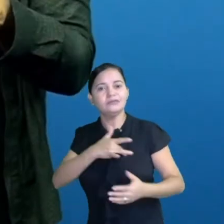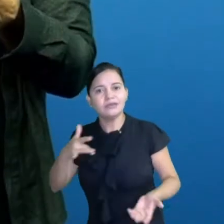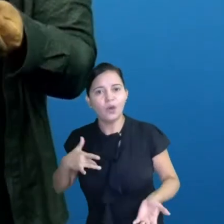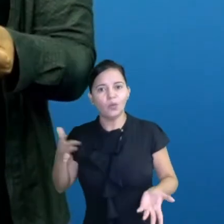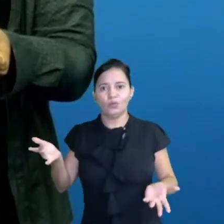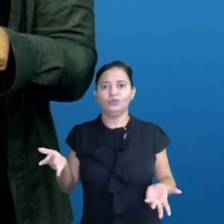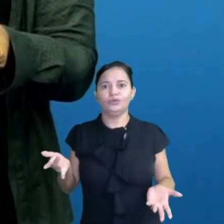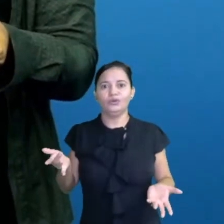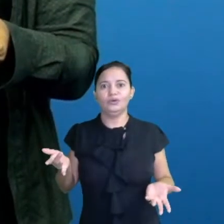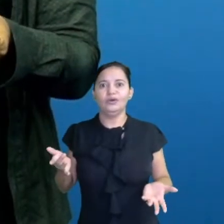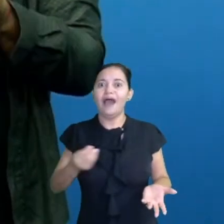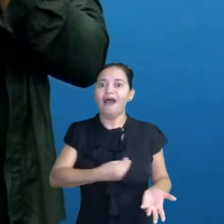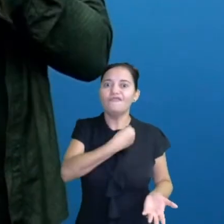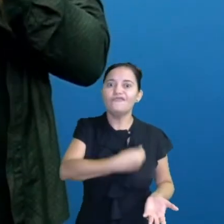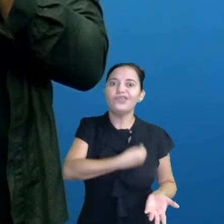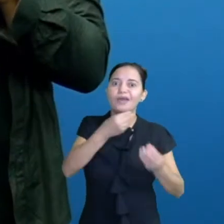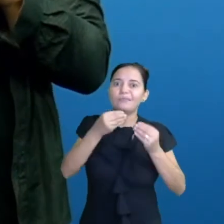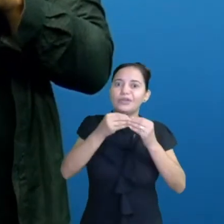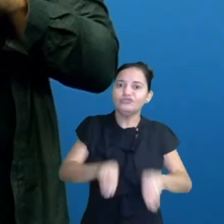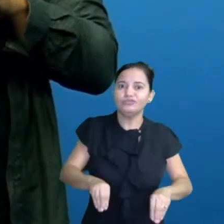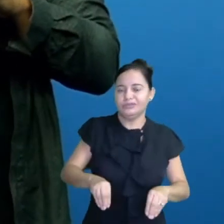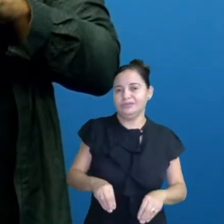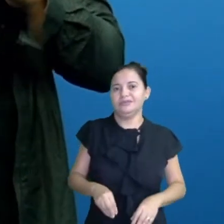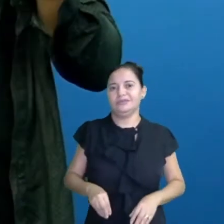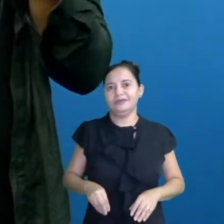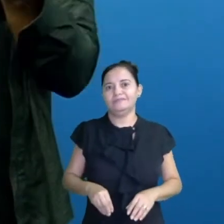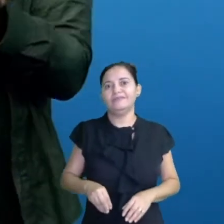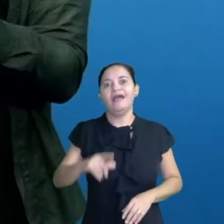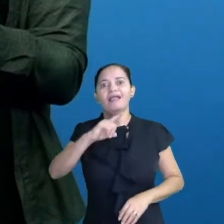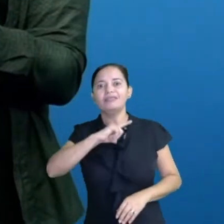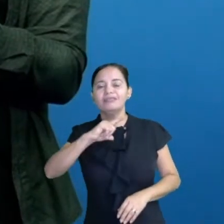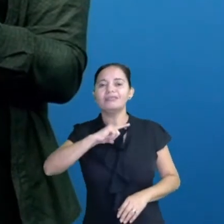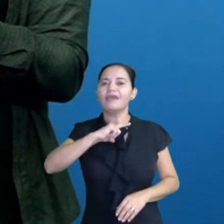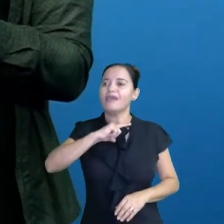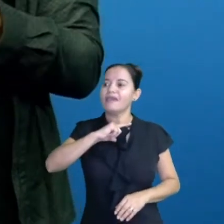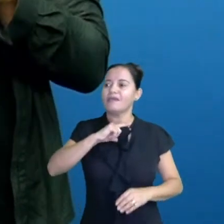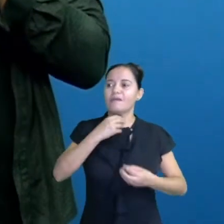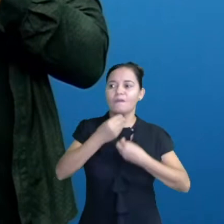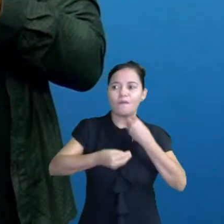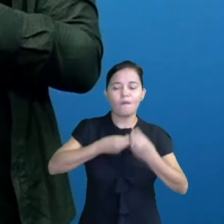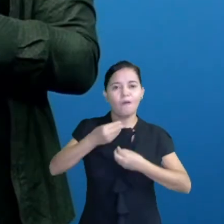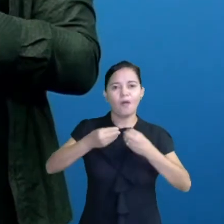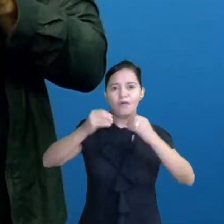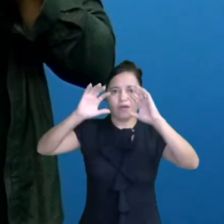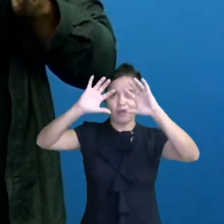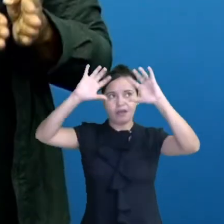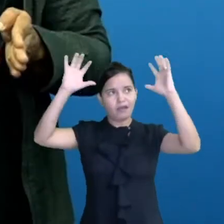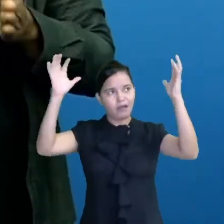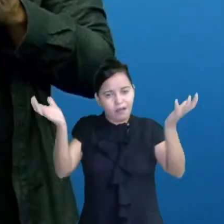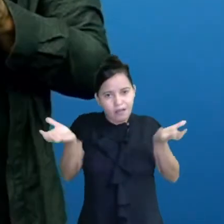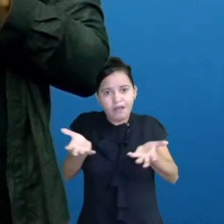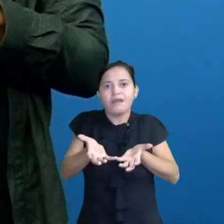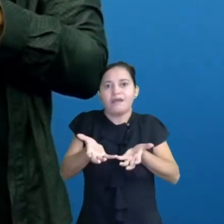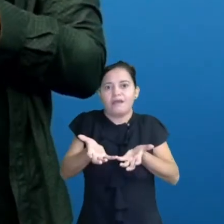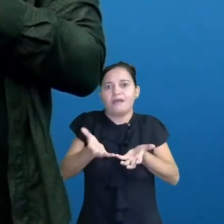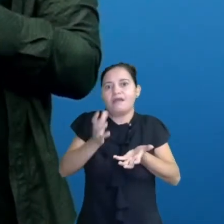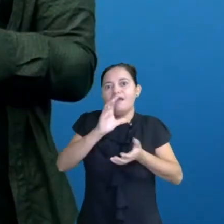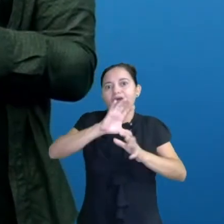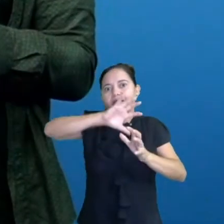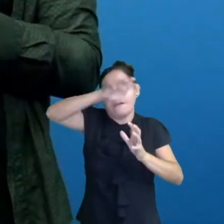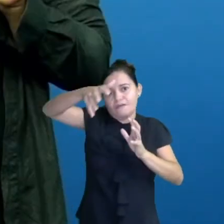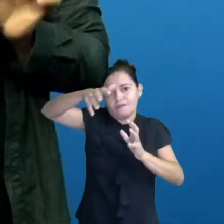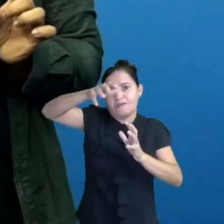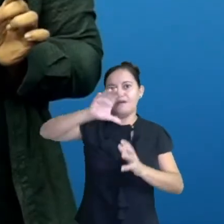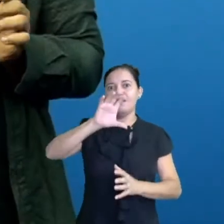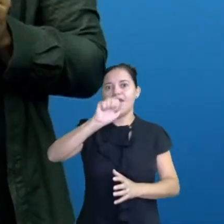atinge organismos vivos. Então a camada de ozônio tem essa função de proteger. E a gente está vendo que também pela ação do homem essa camada está sendo